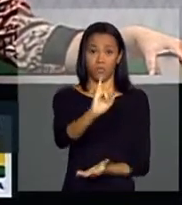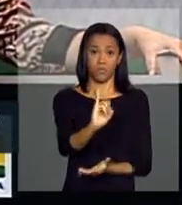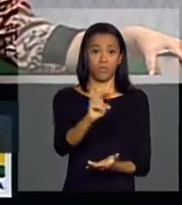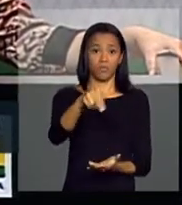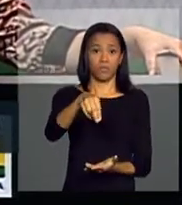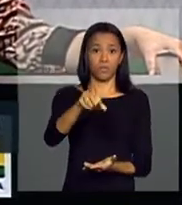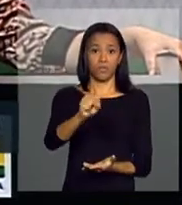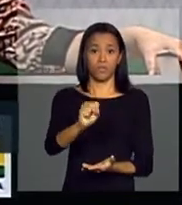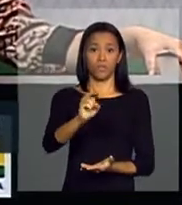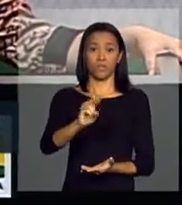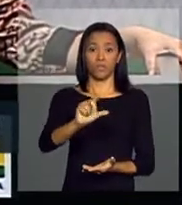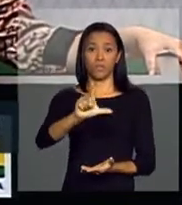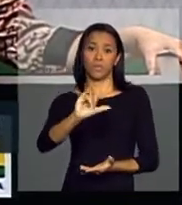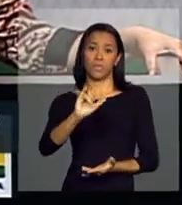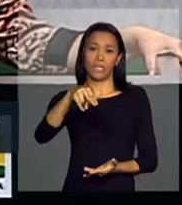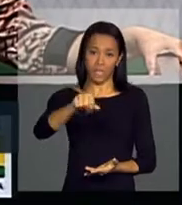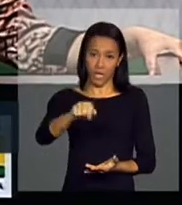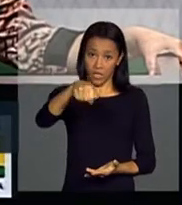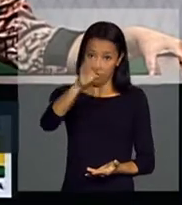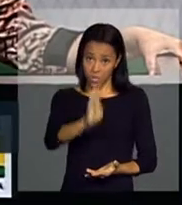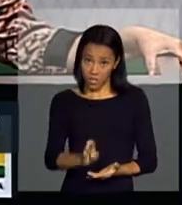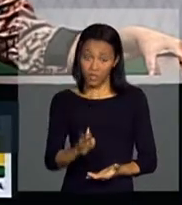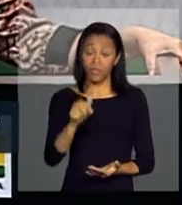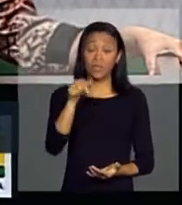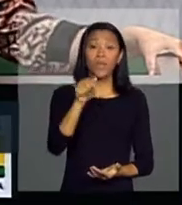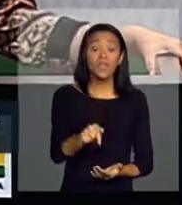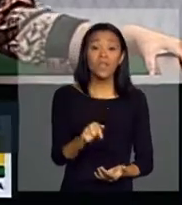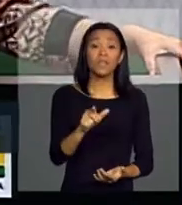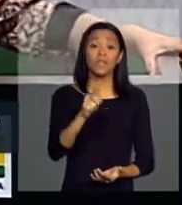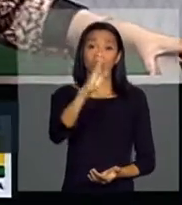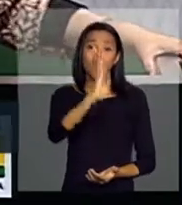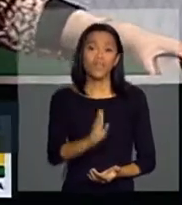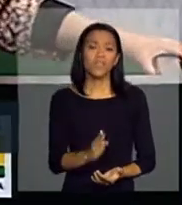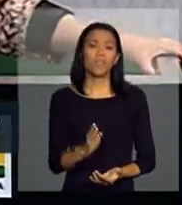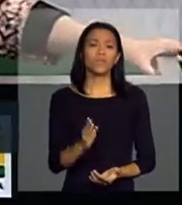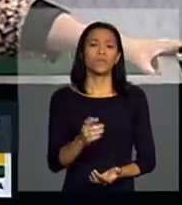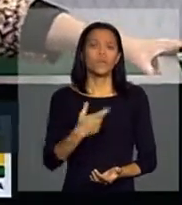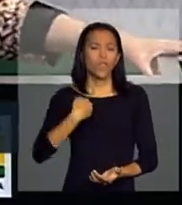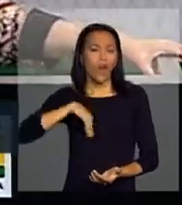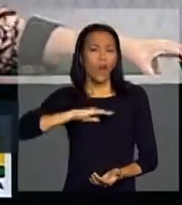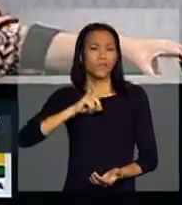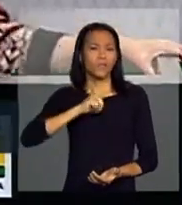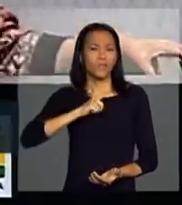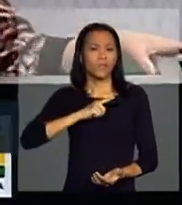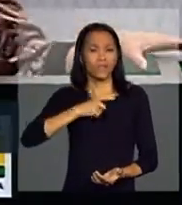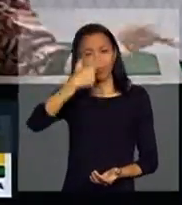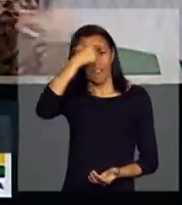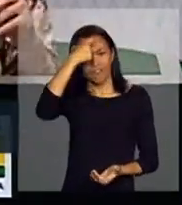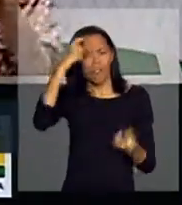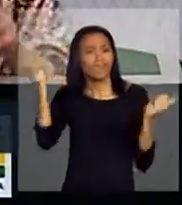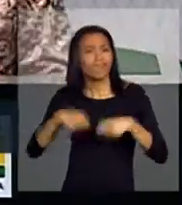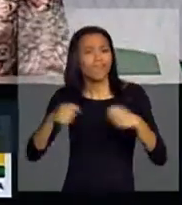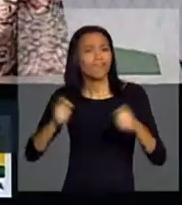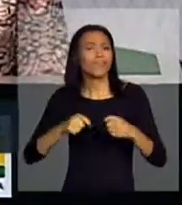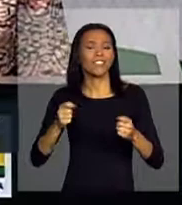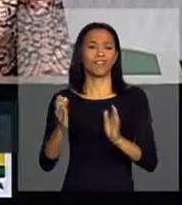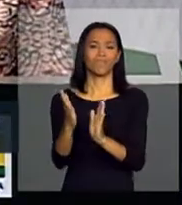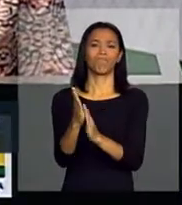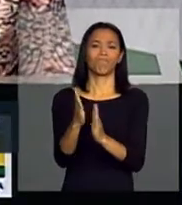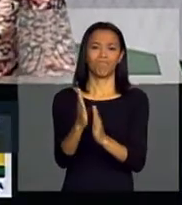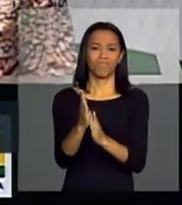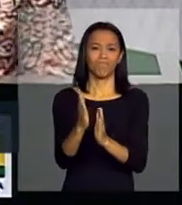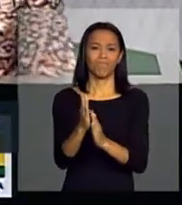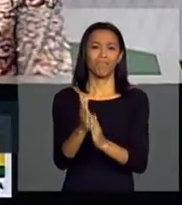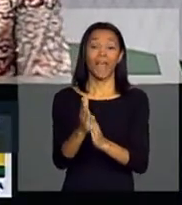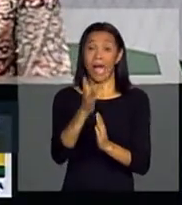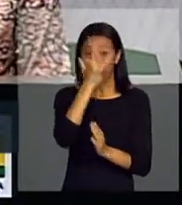a gente tem sempre no Brasil de ter a capacidade de homenagear aqueles brasileiros